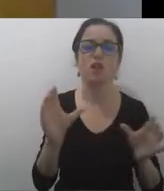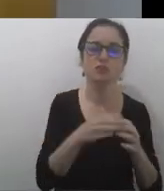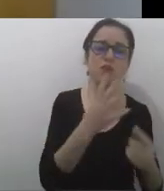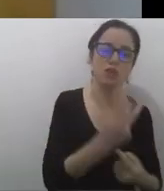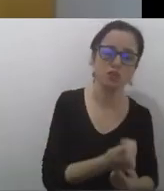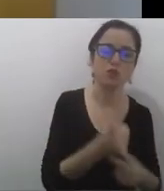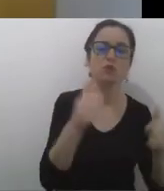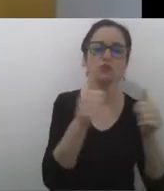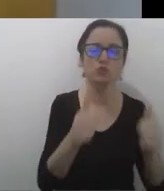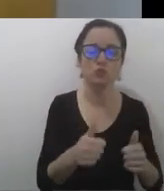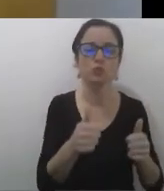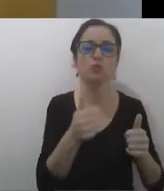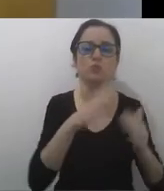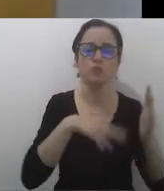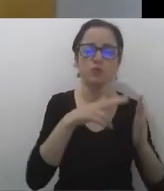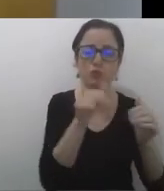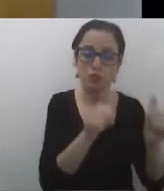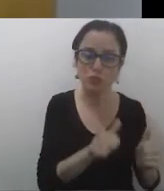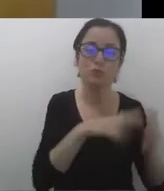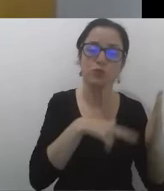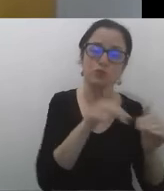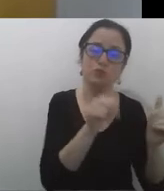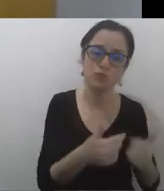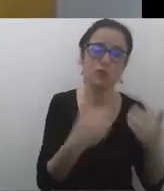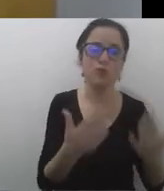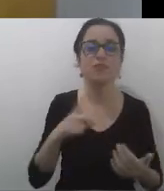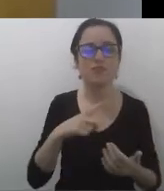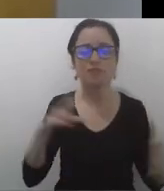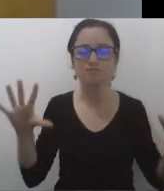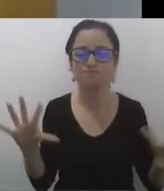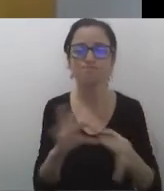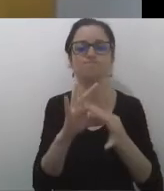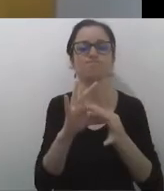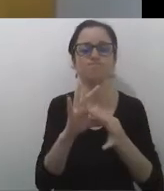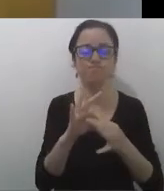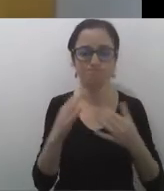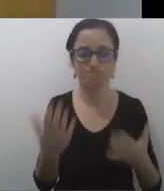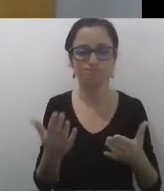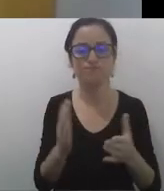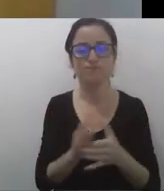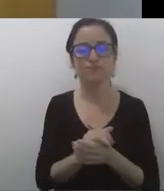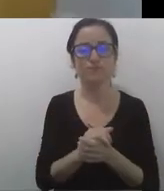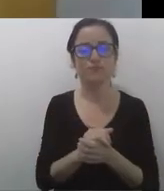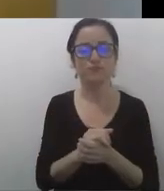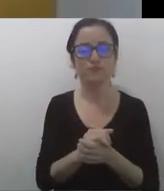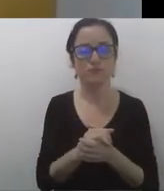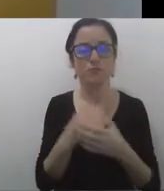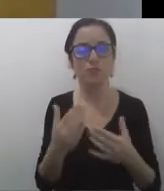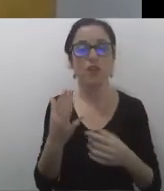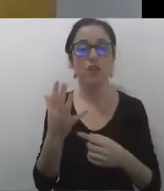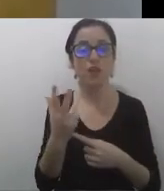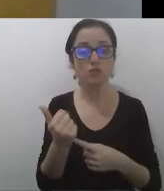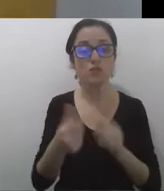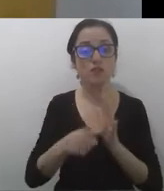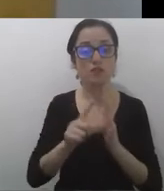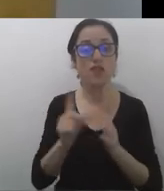e o conjunto da arte, da pintura e da escultura. Quer dizer, havia um entrelaçamento muito grande, isso vem